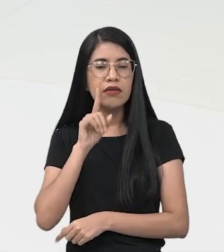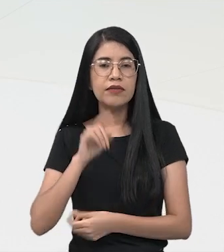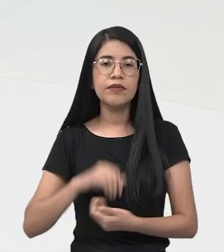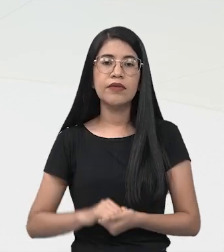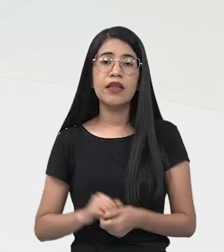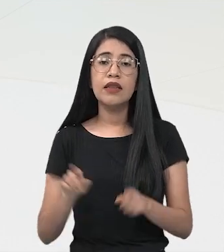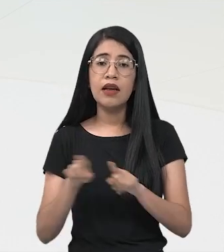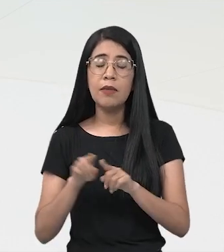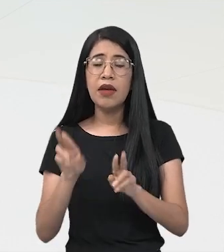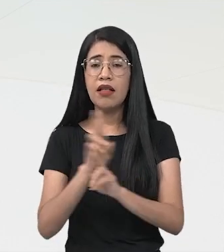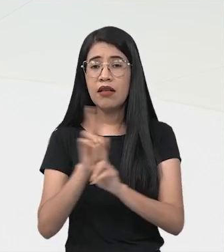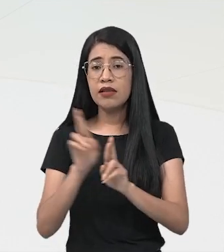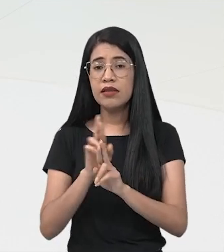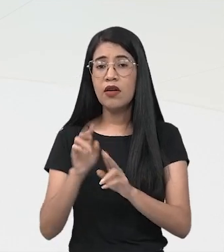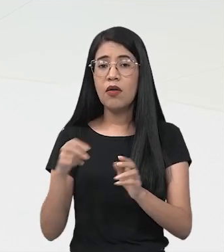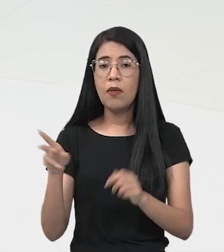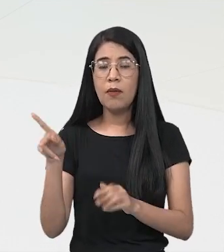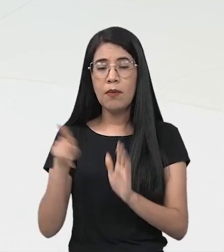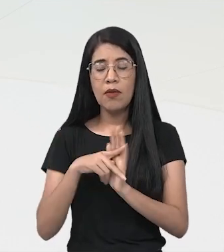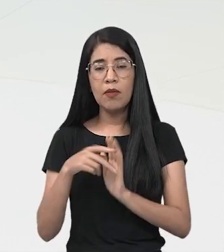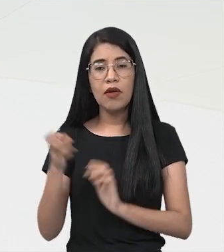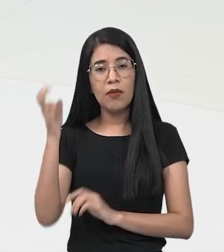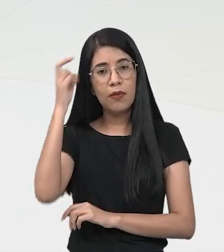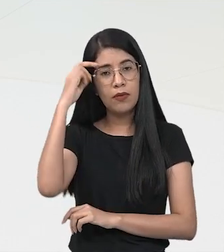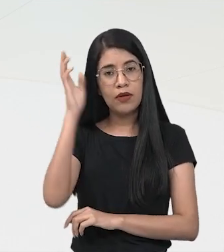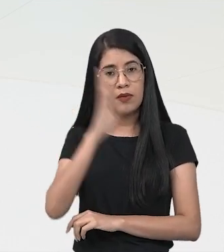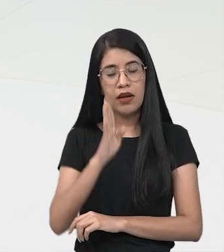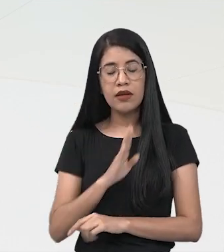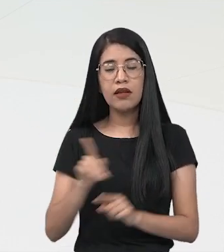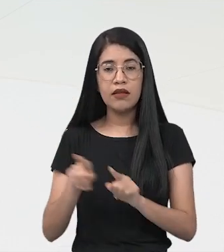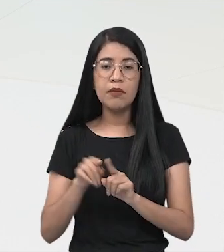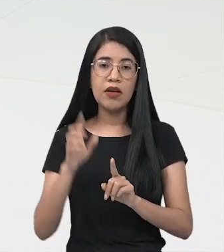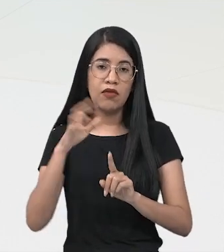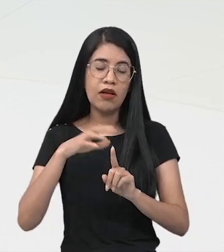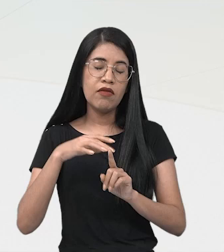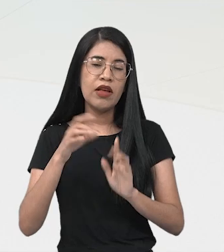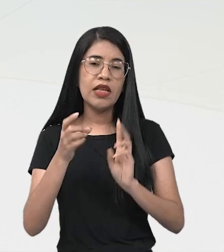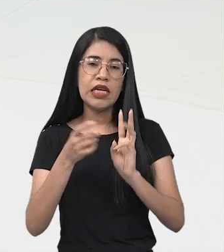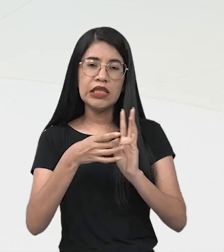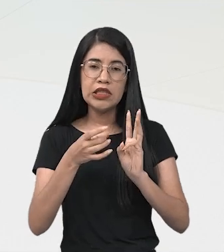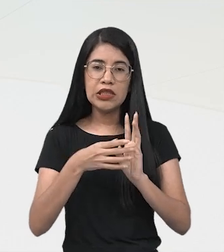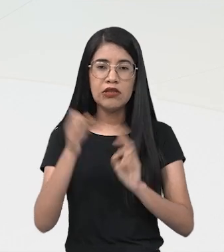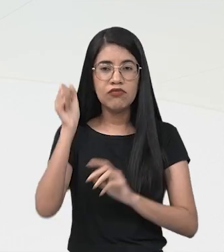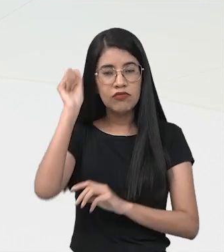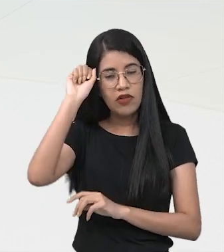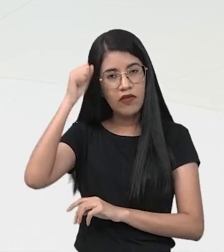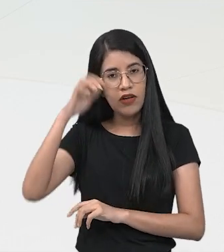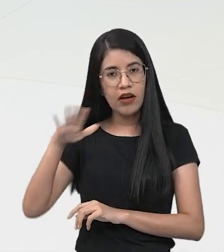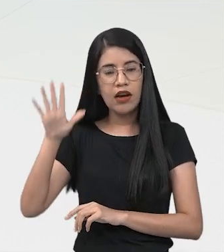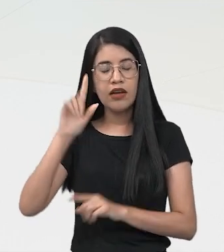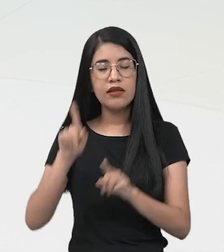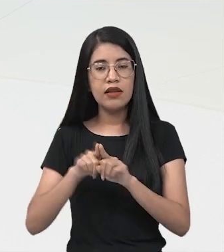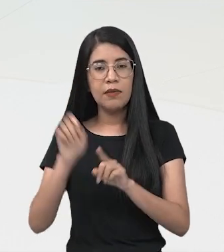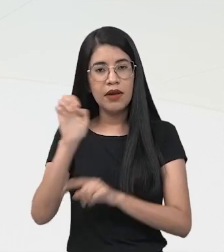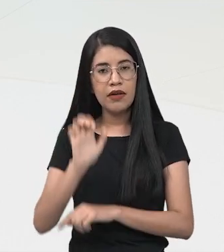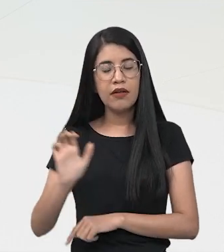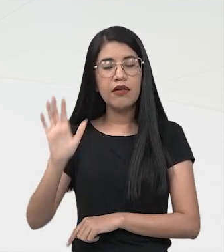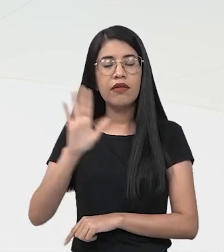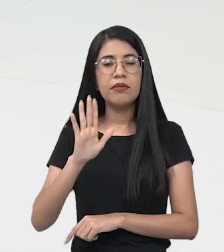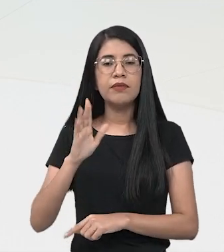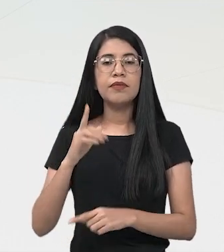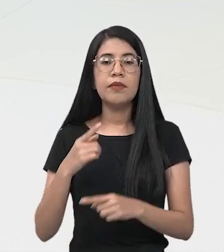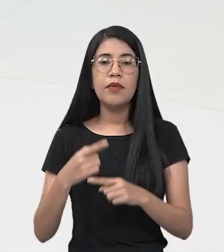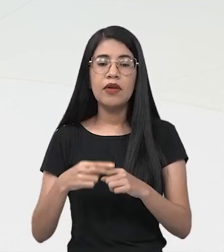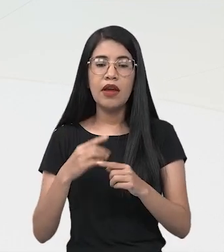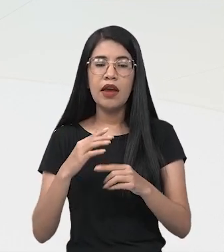com a nossa cultura brasileira, que nós também somos frutos da influência indígena, da influência africana e da influência europeia por conta do